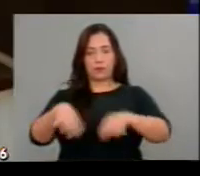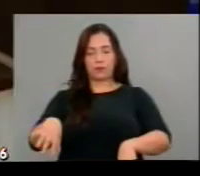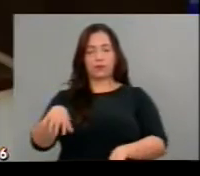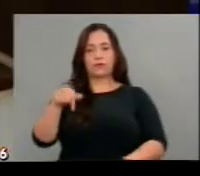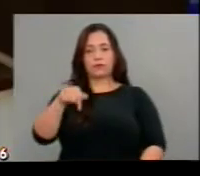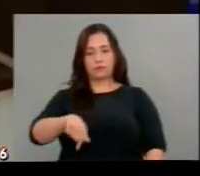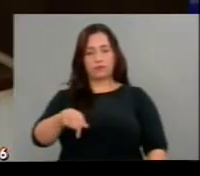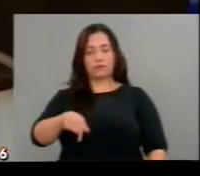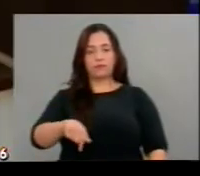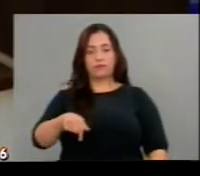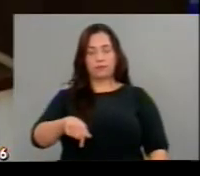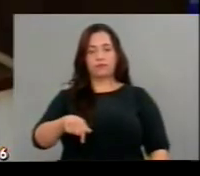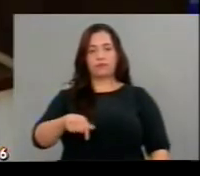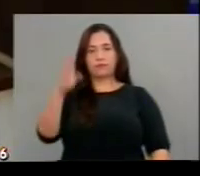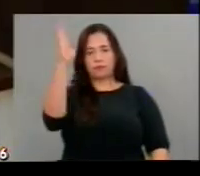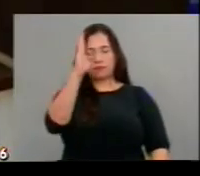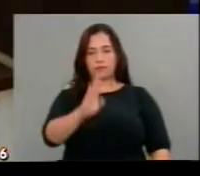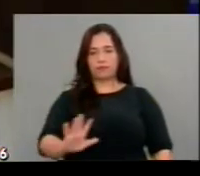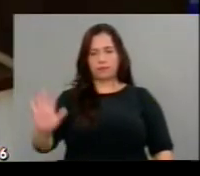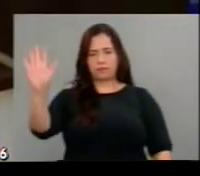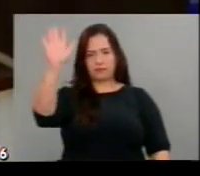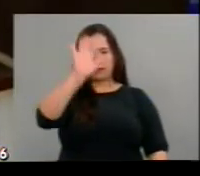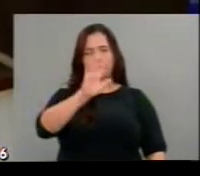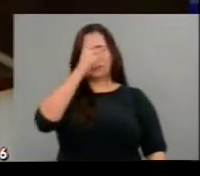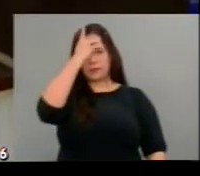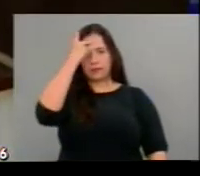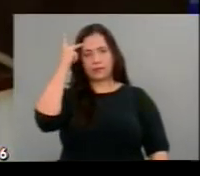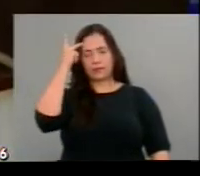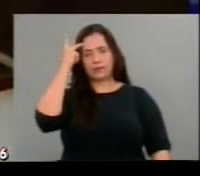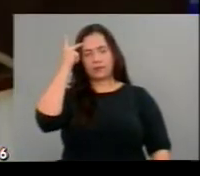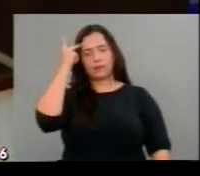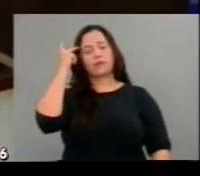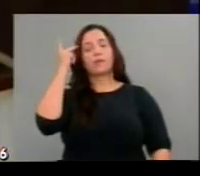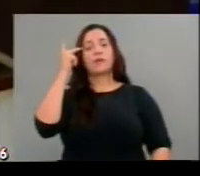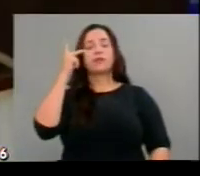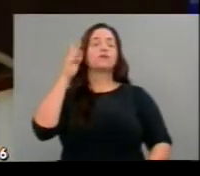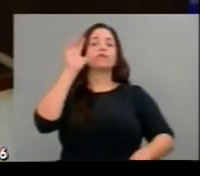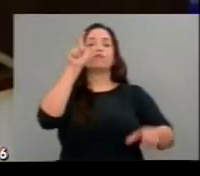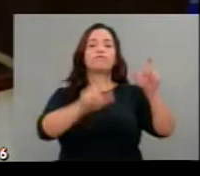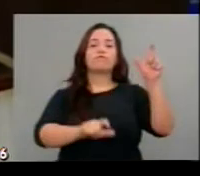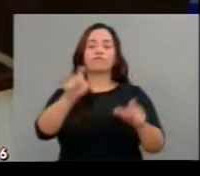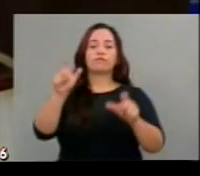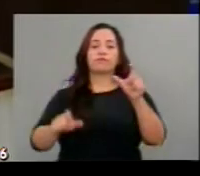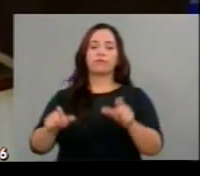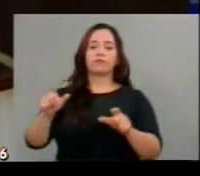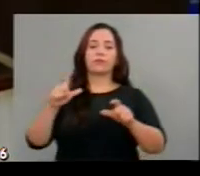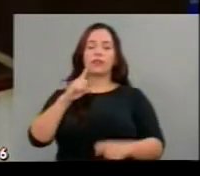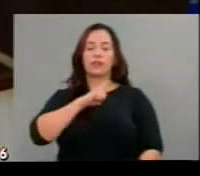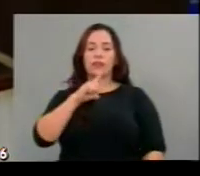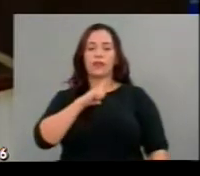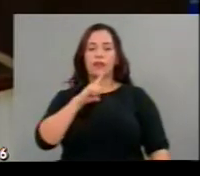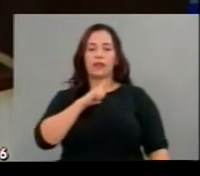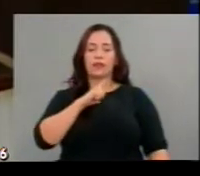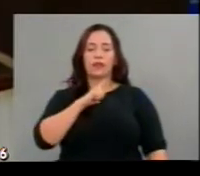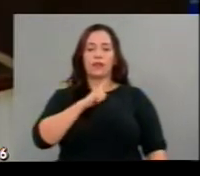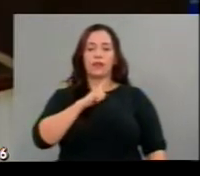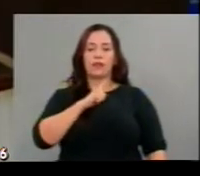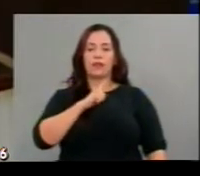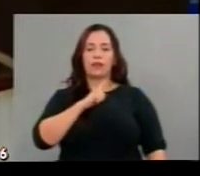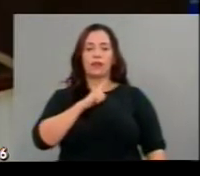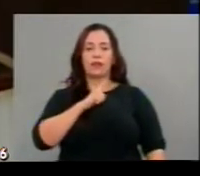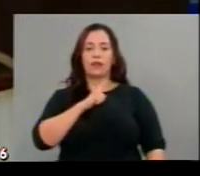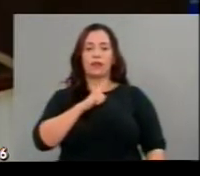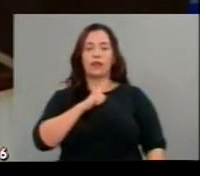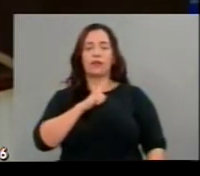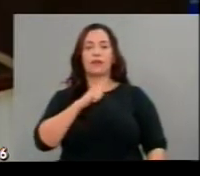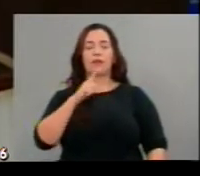a vida de todos nós, em especial daqueles que fazem uso do sistema público